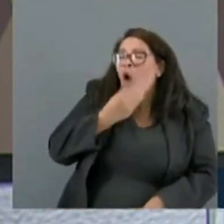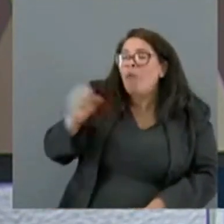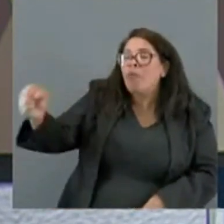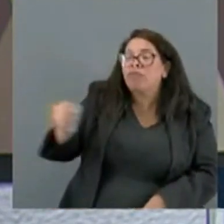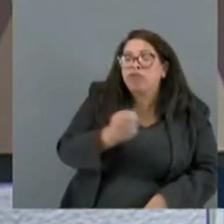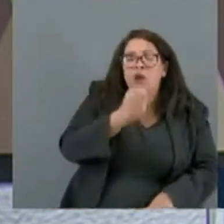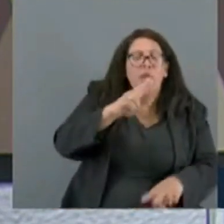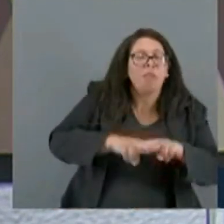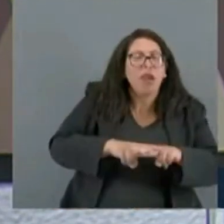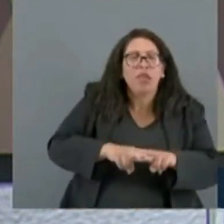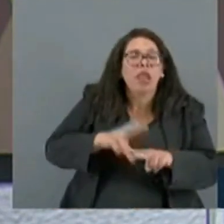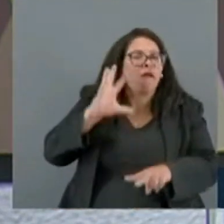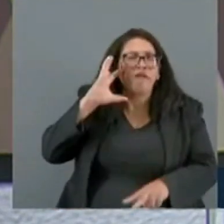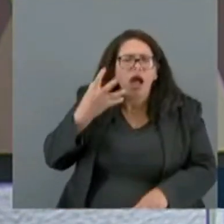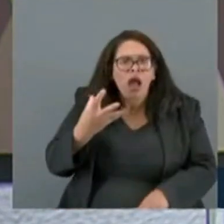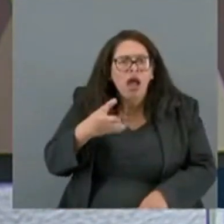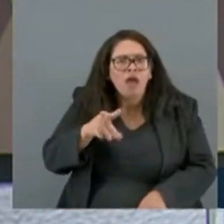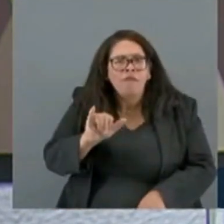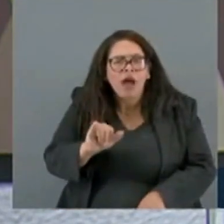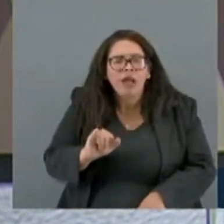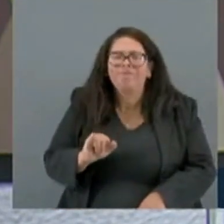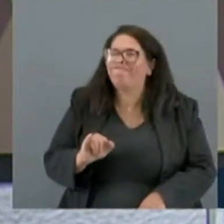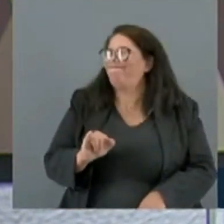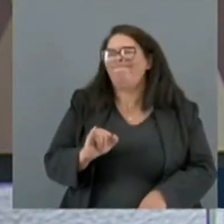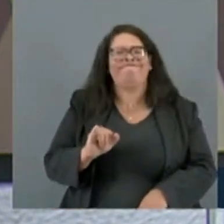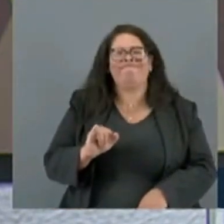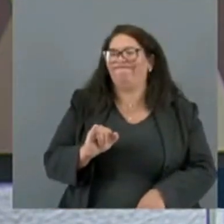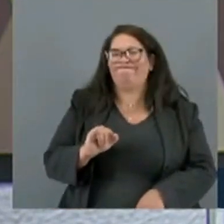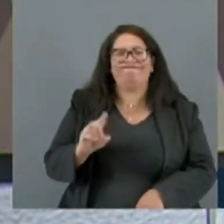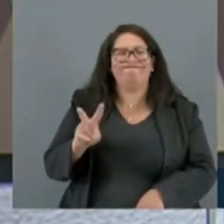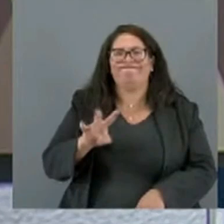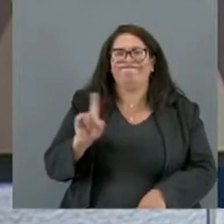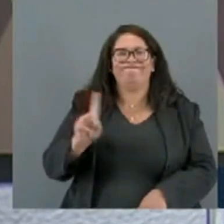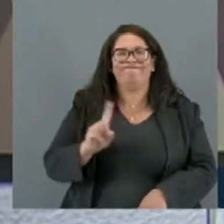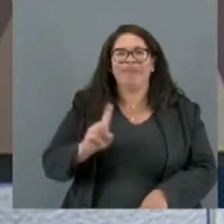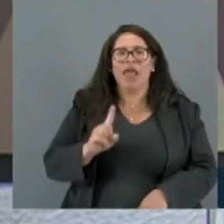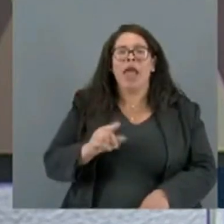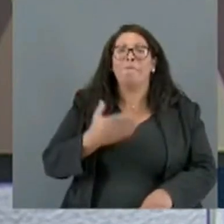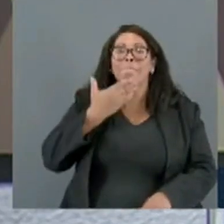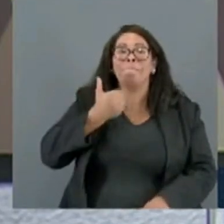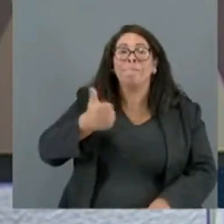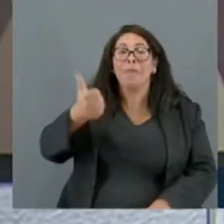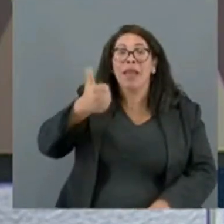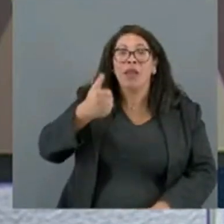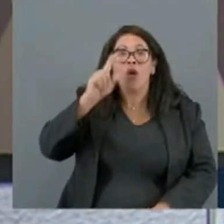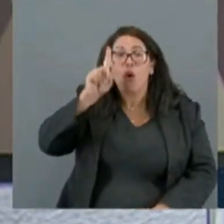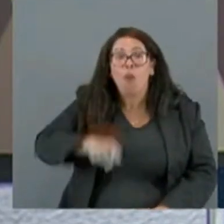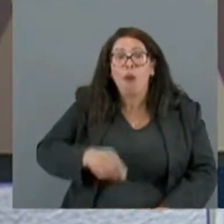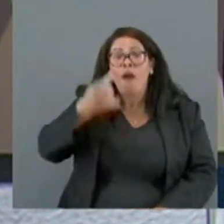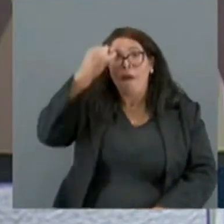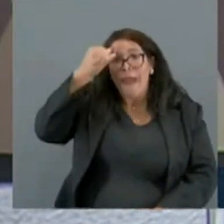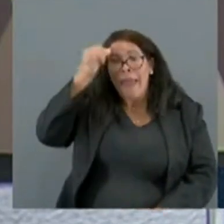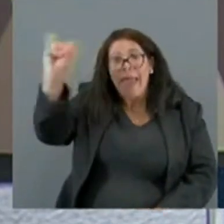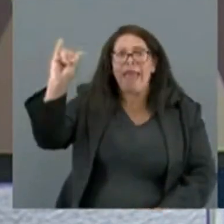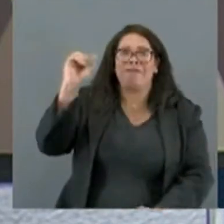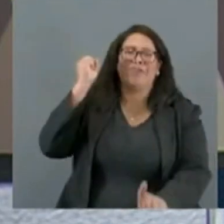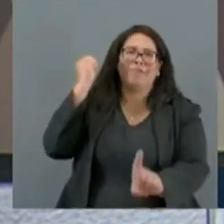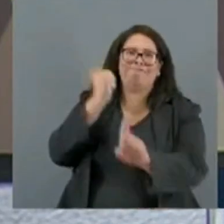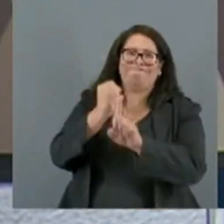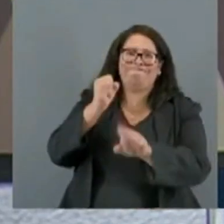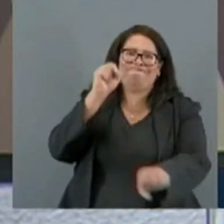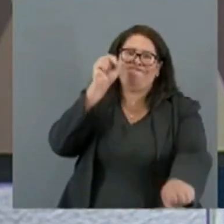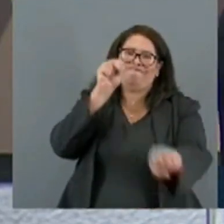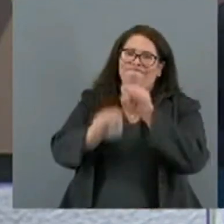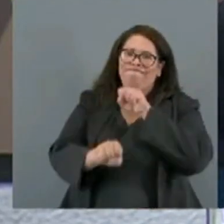às vezes, não resolve a situação. É melhor prevenir do que acontecer o fato. E lá na lei tem